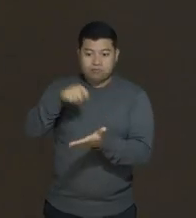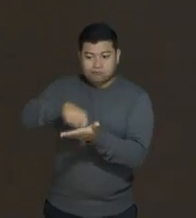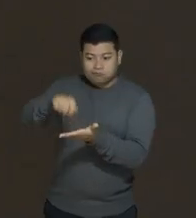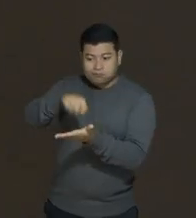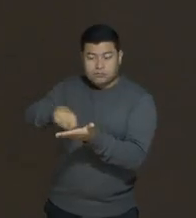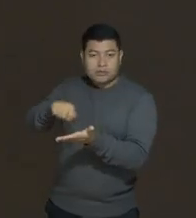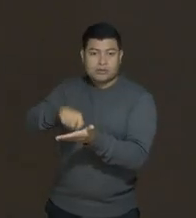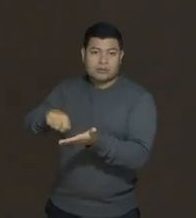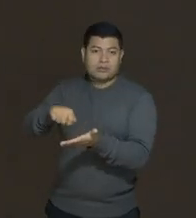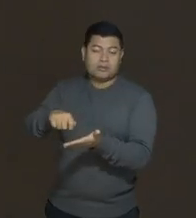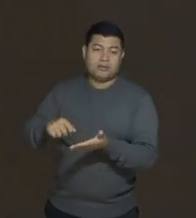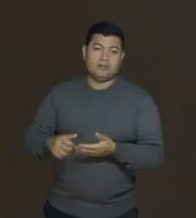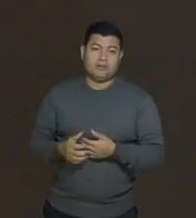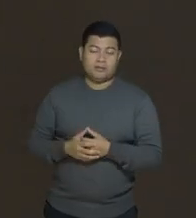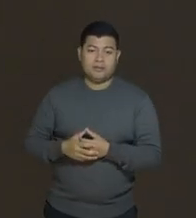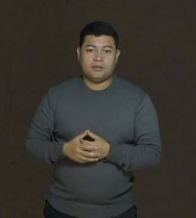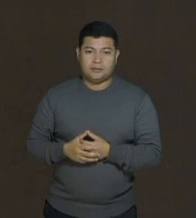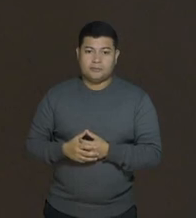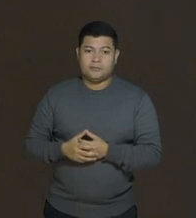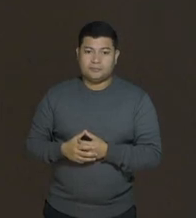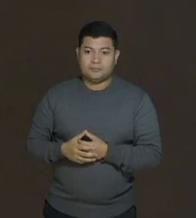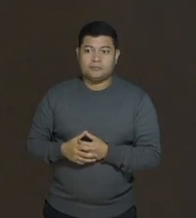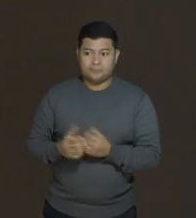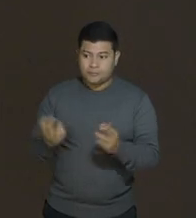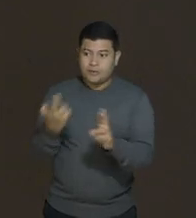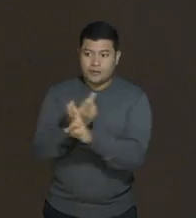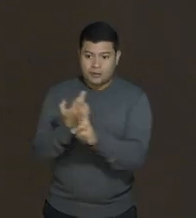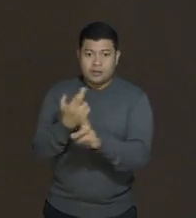né? Ah, peraí. Não, peraí.